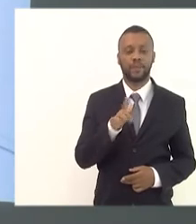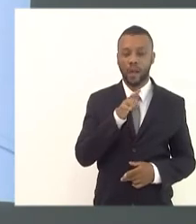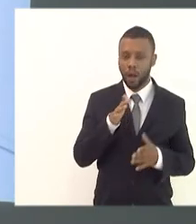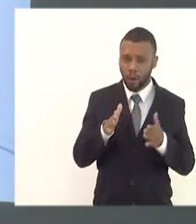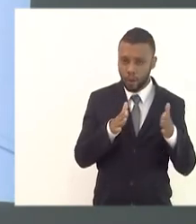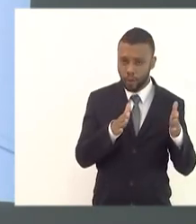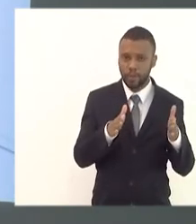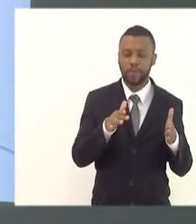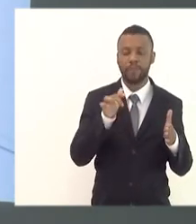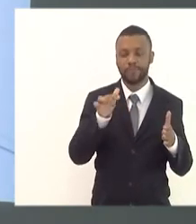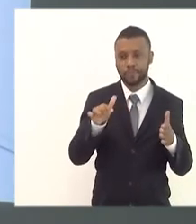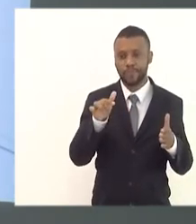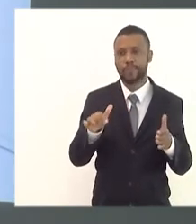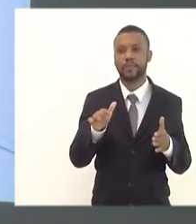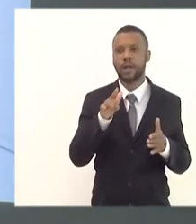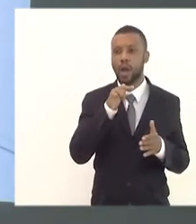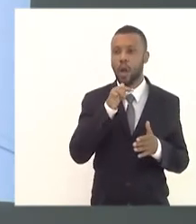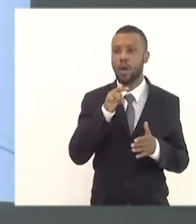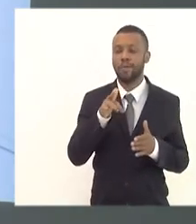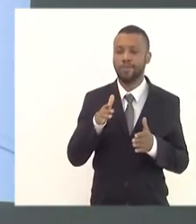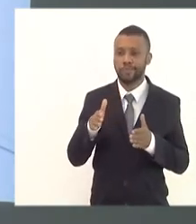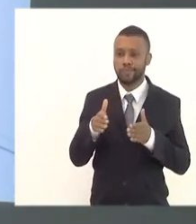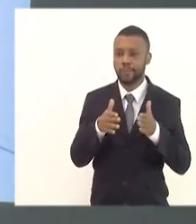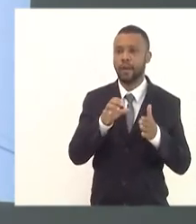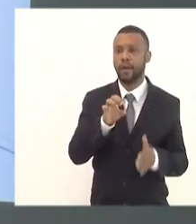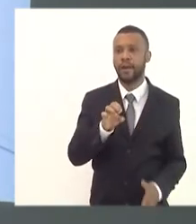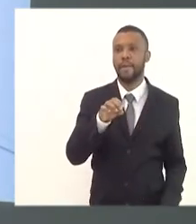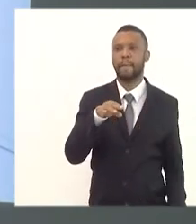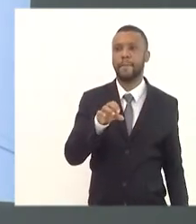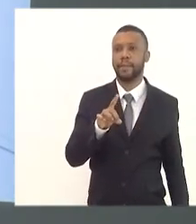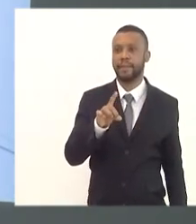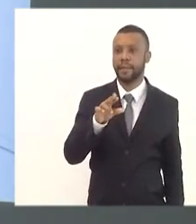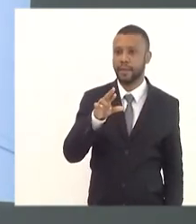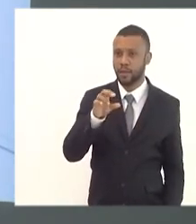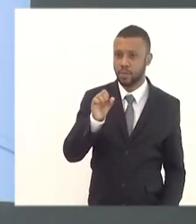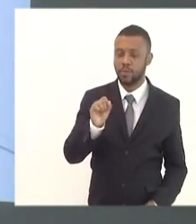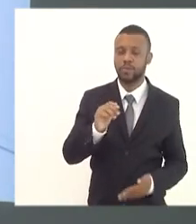Aí o córrego Palmital e Medeiros, em Rio das Ostras.